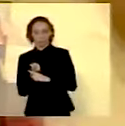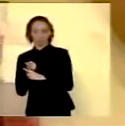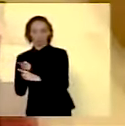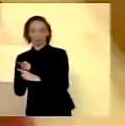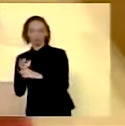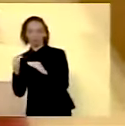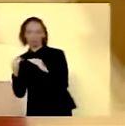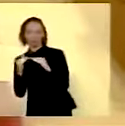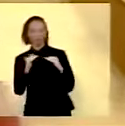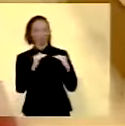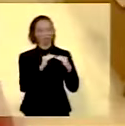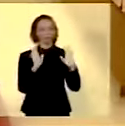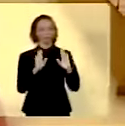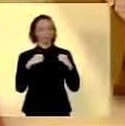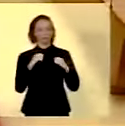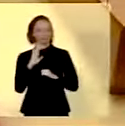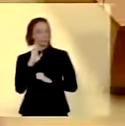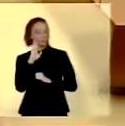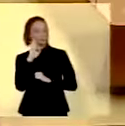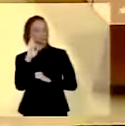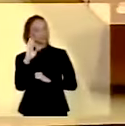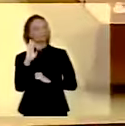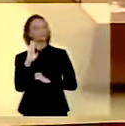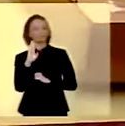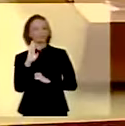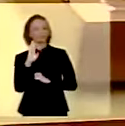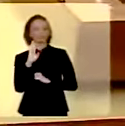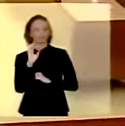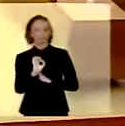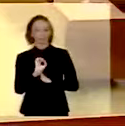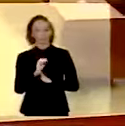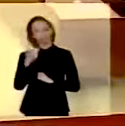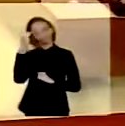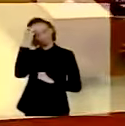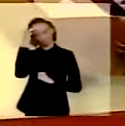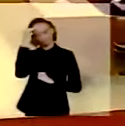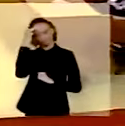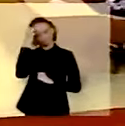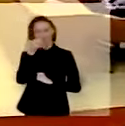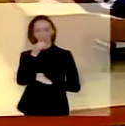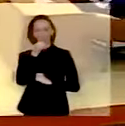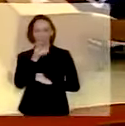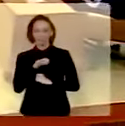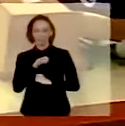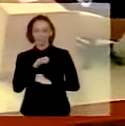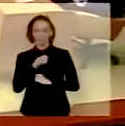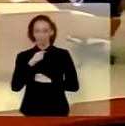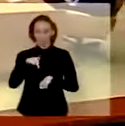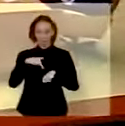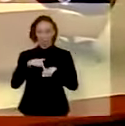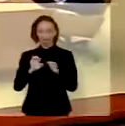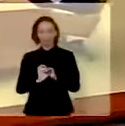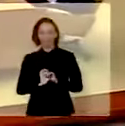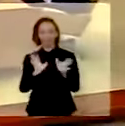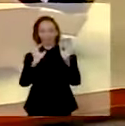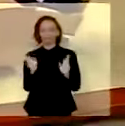consensos, há de prevalecer o império do bom senso. O país não está à deriva,